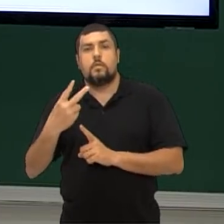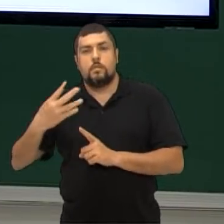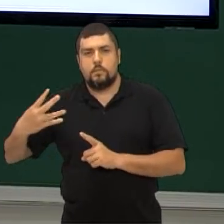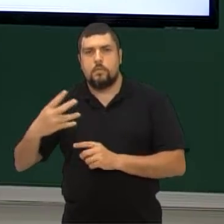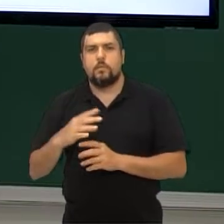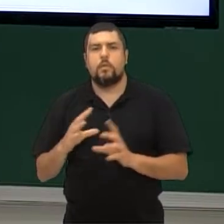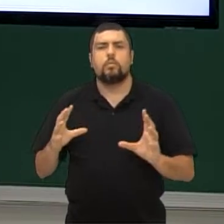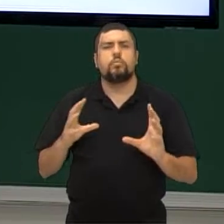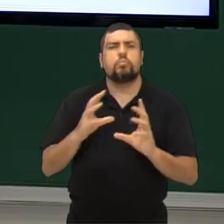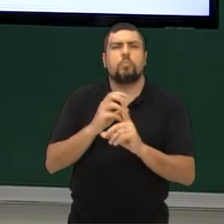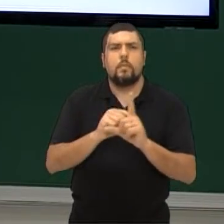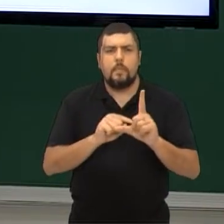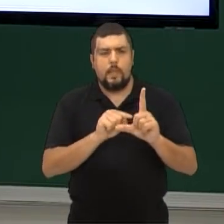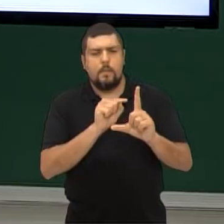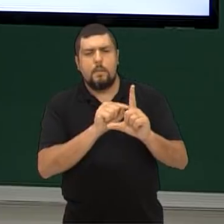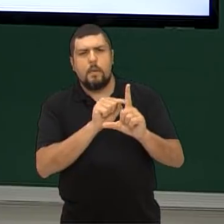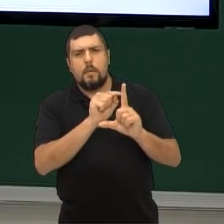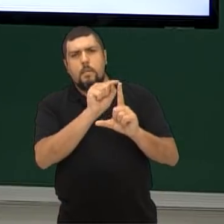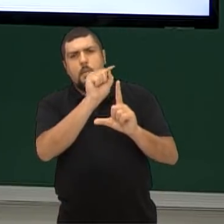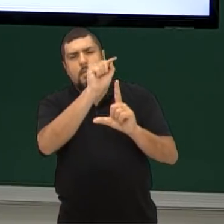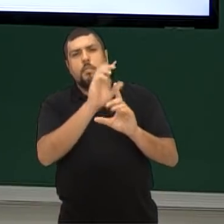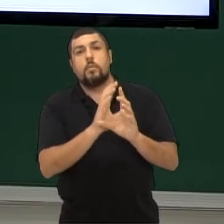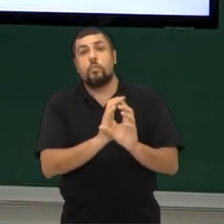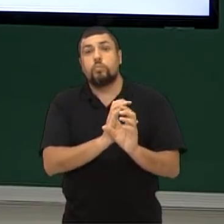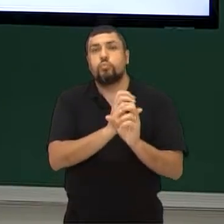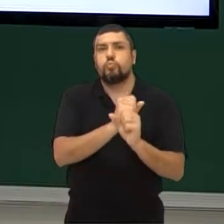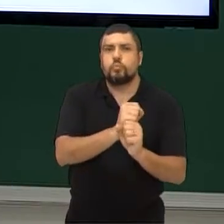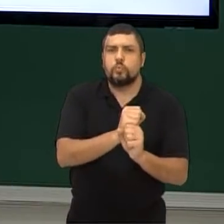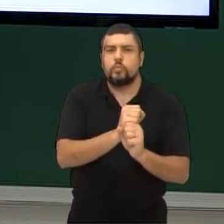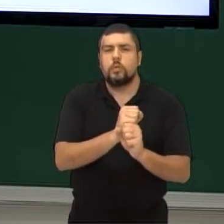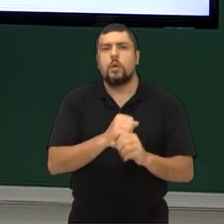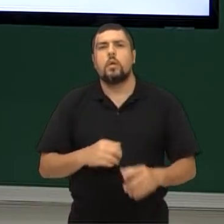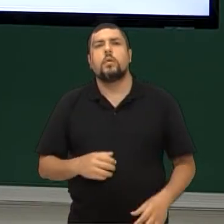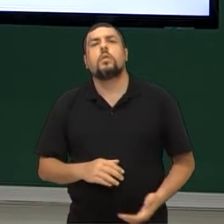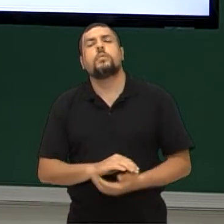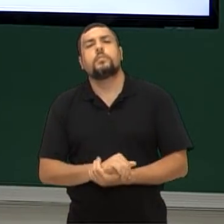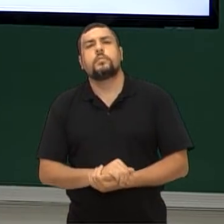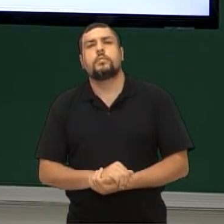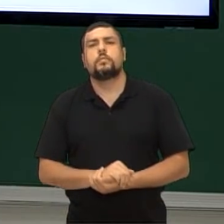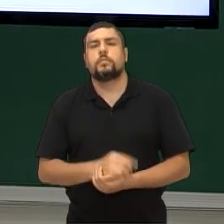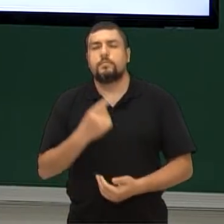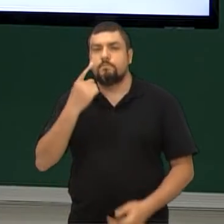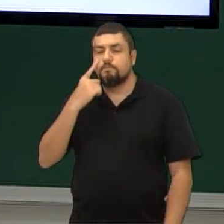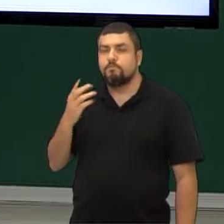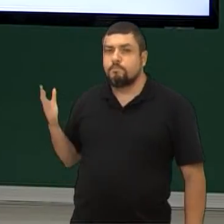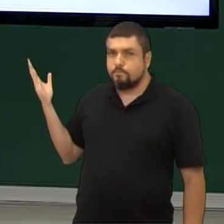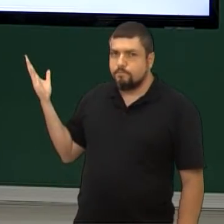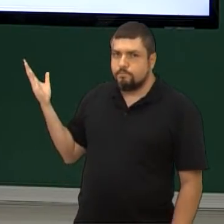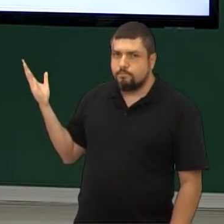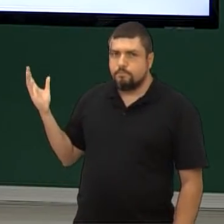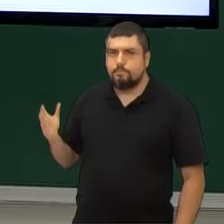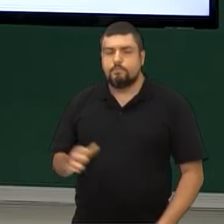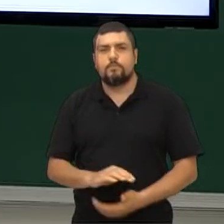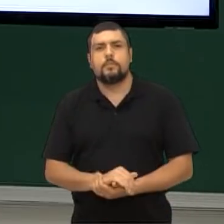24. Somando 23 com 21, a gente vai chegar em 44. 44 com